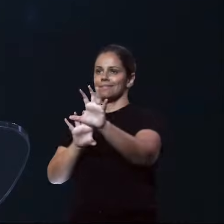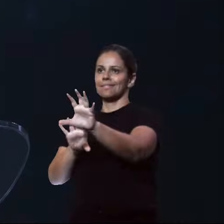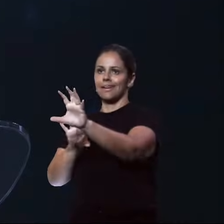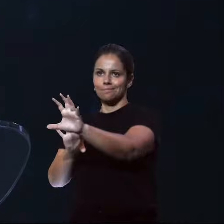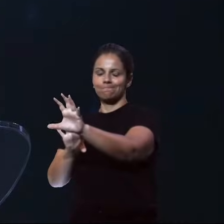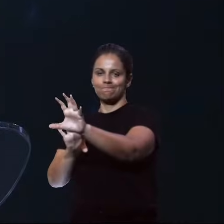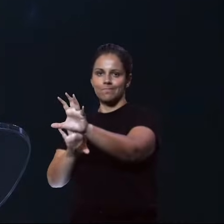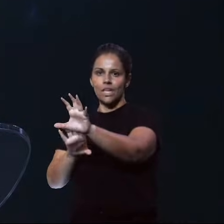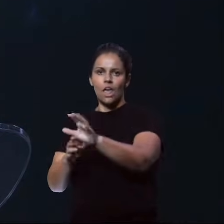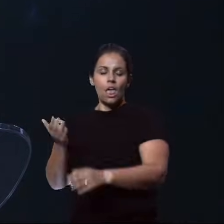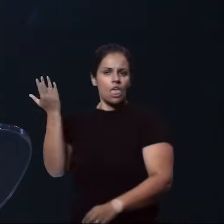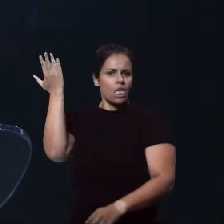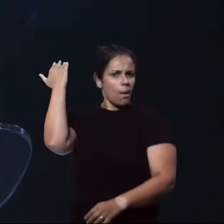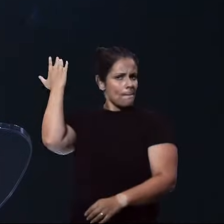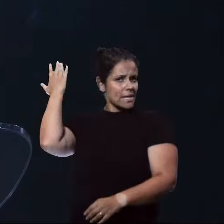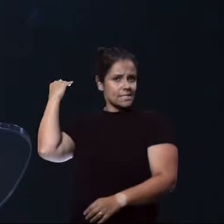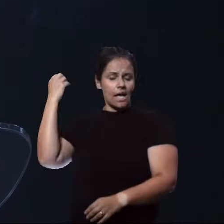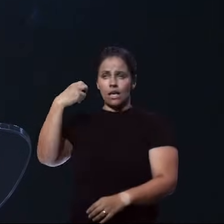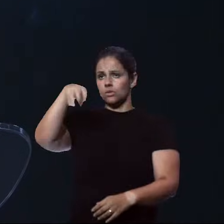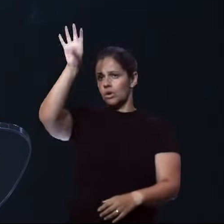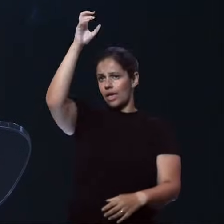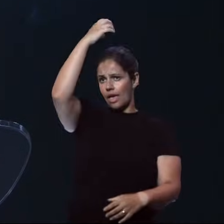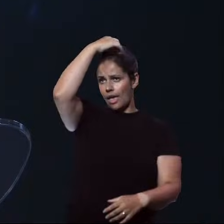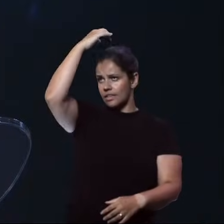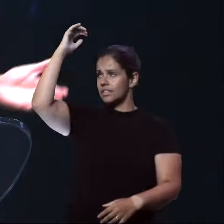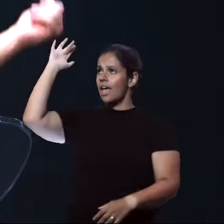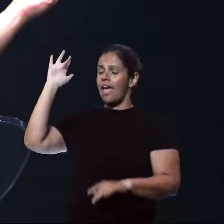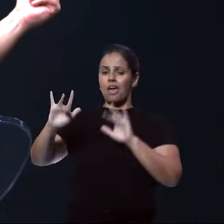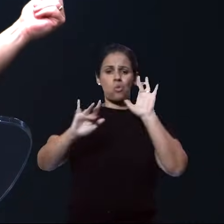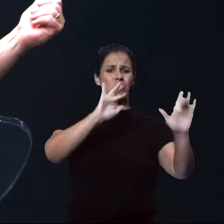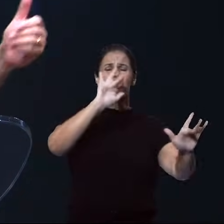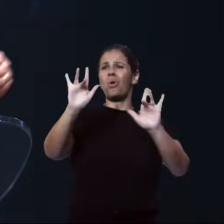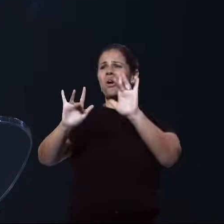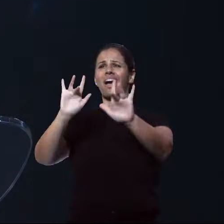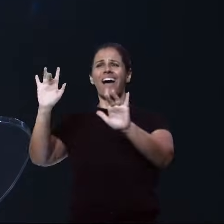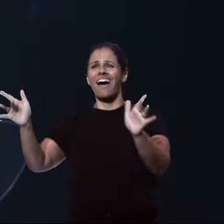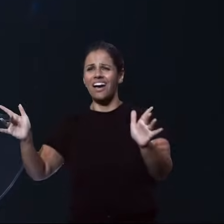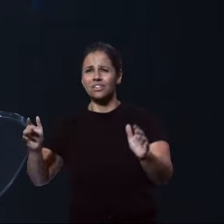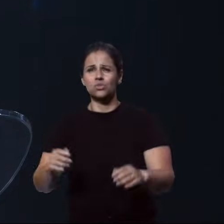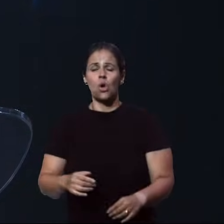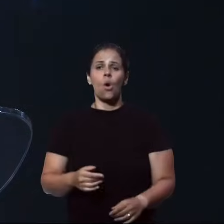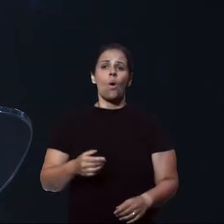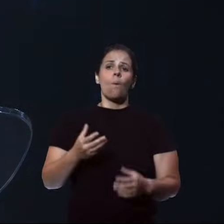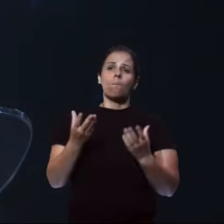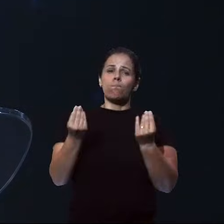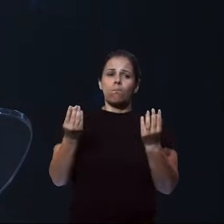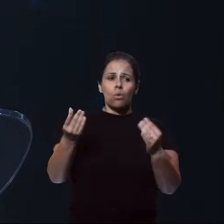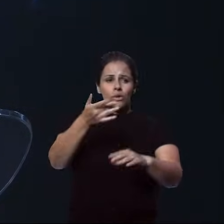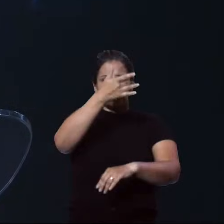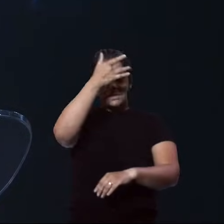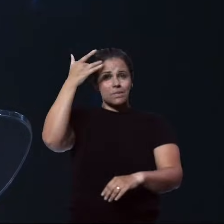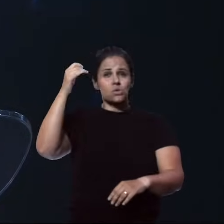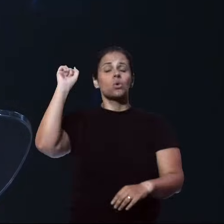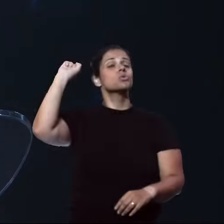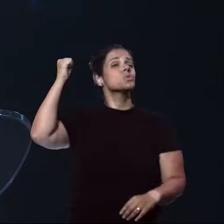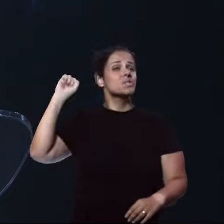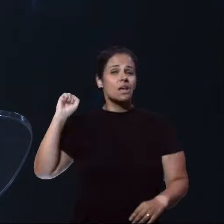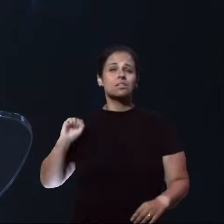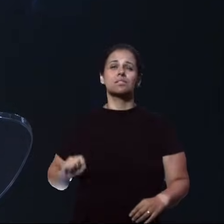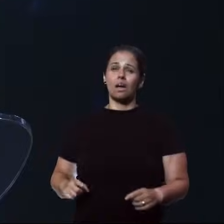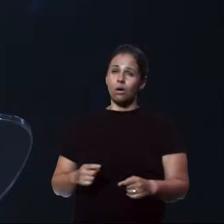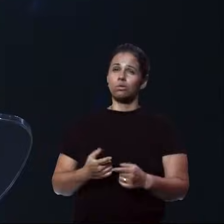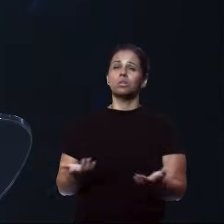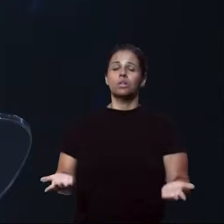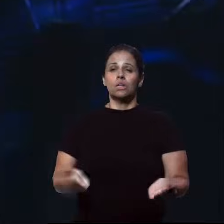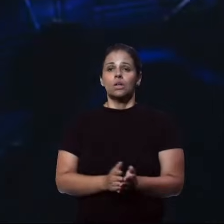era rei do seu povo. Ele precisava abençoar o povo de Deus. Sansão, lá em Juízes, recebeu poder porque precisava libertar o povo